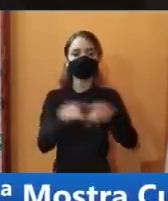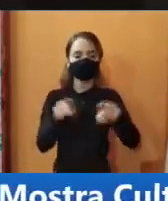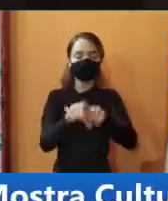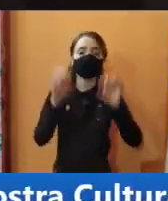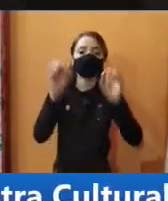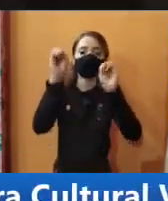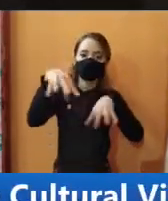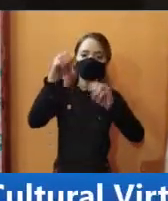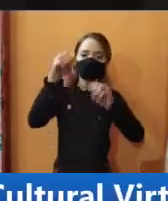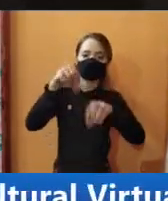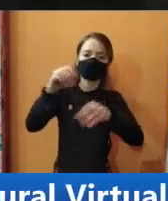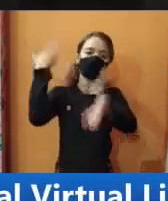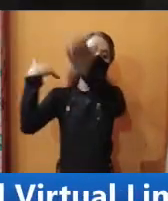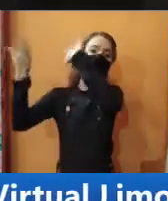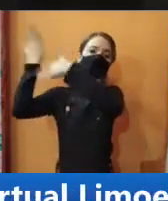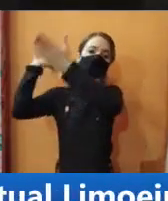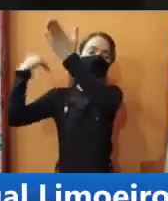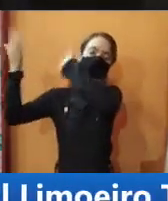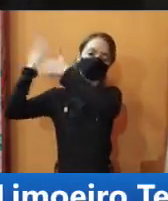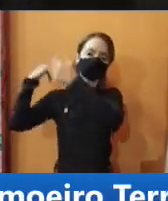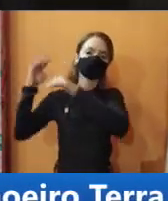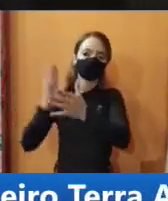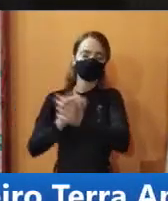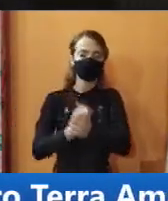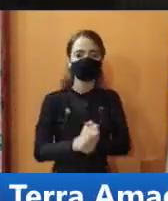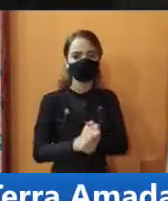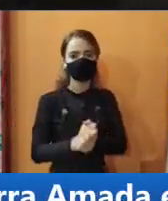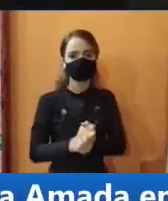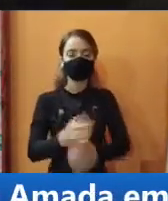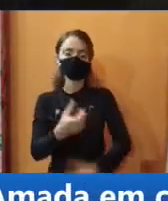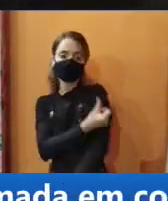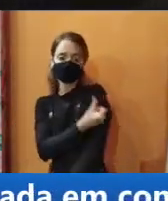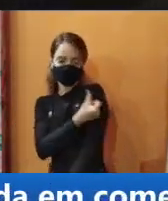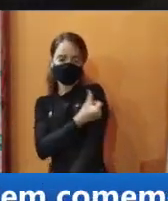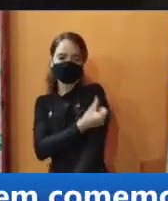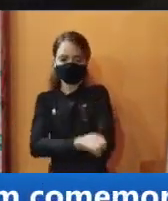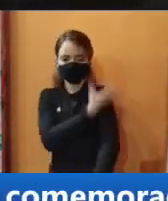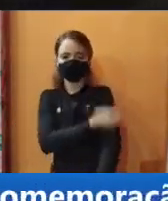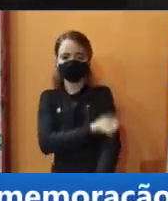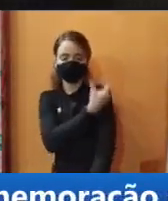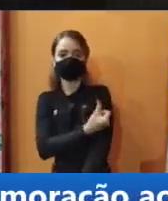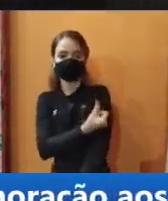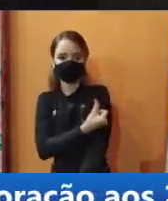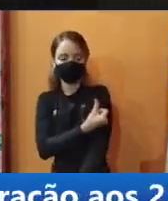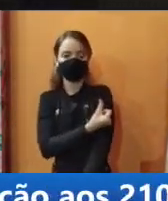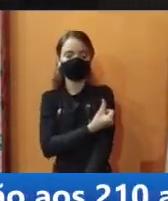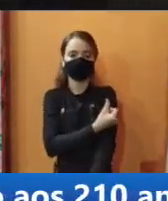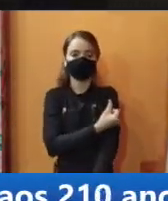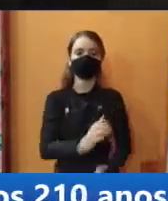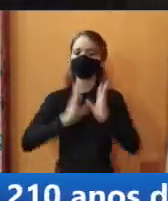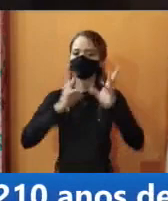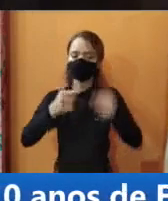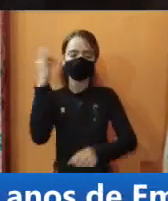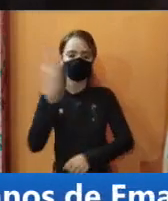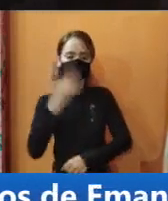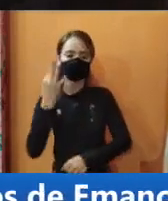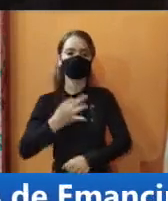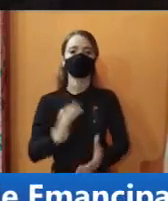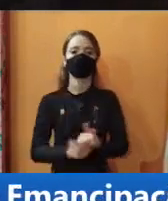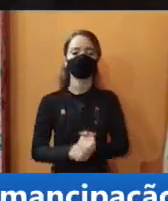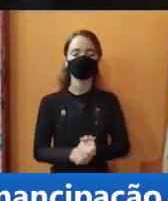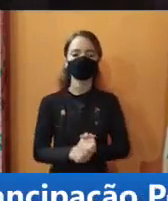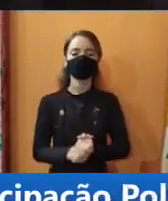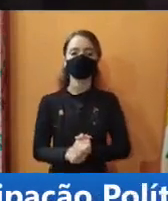lá nos anos finais, sexto ano. Veja que coisa estranha, mas deu tudo certo no final.